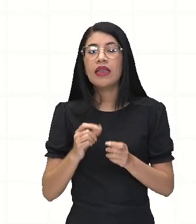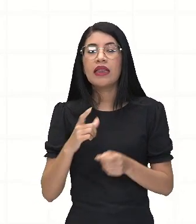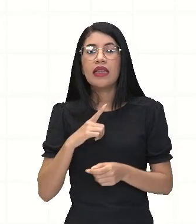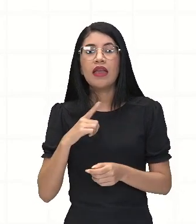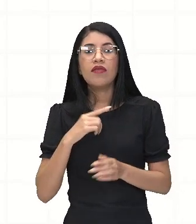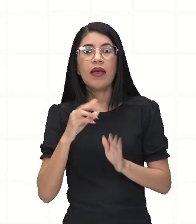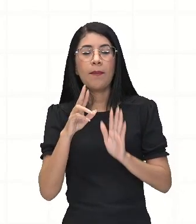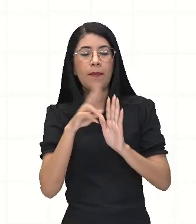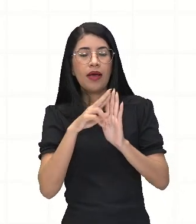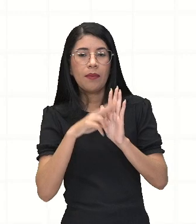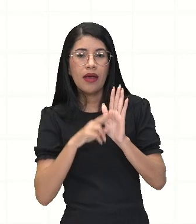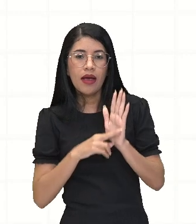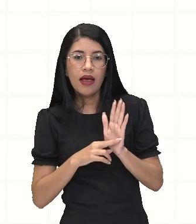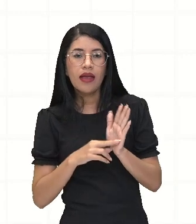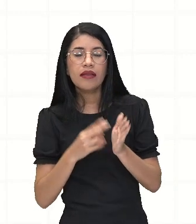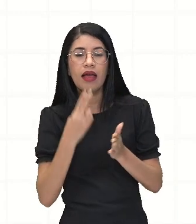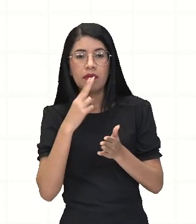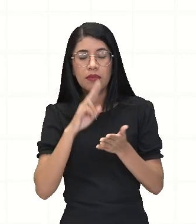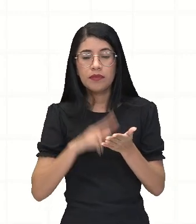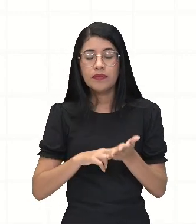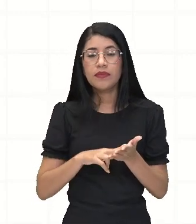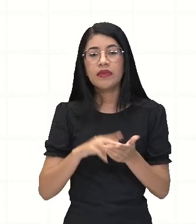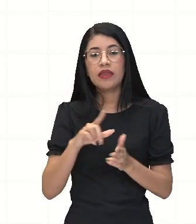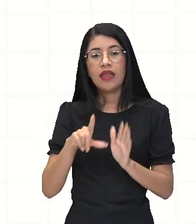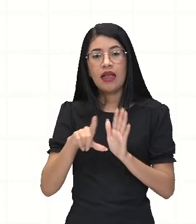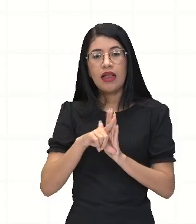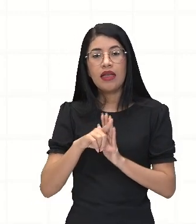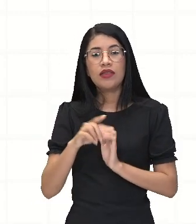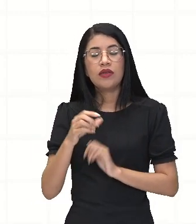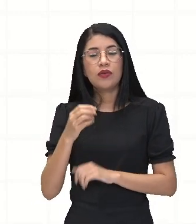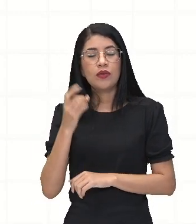Carta de Lei datada de 10 de setembro de